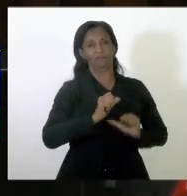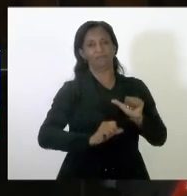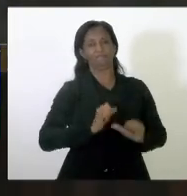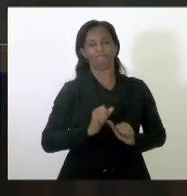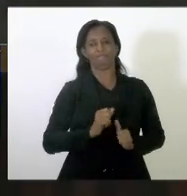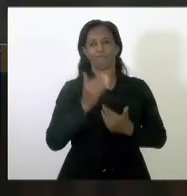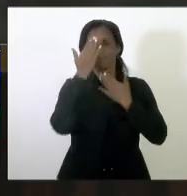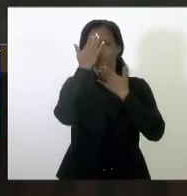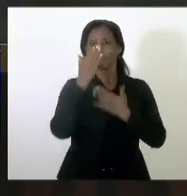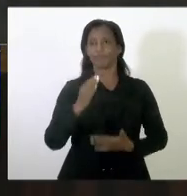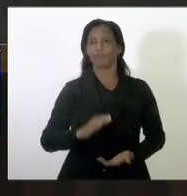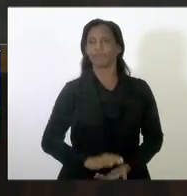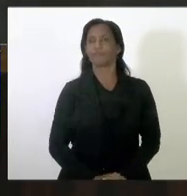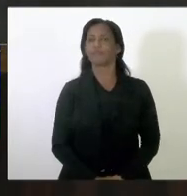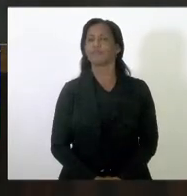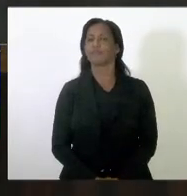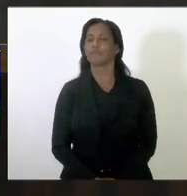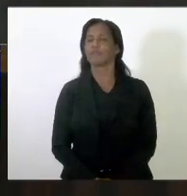Ju.